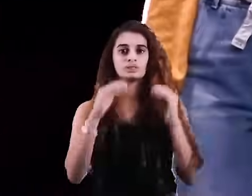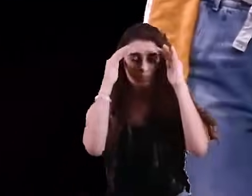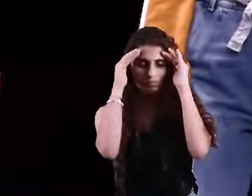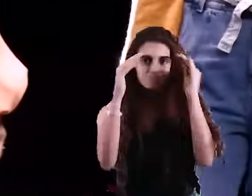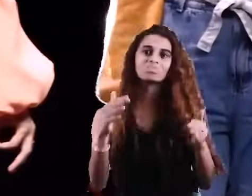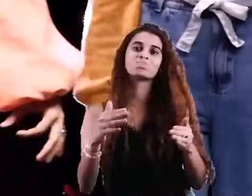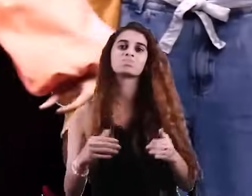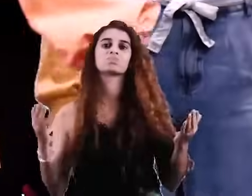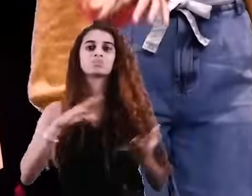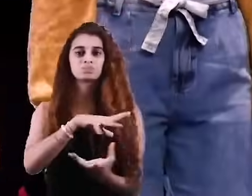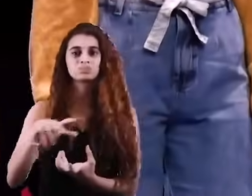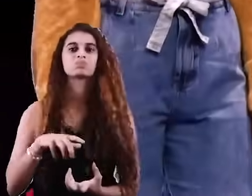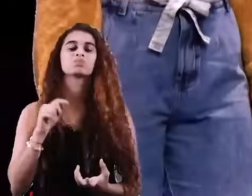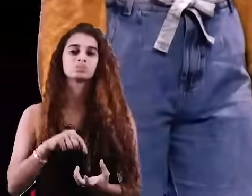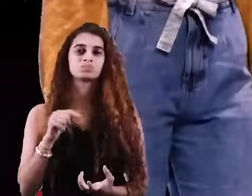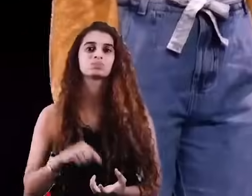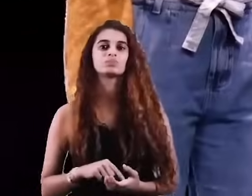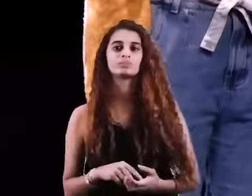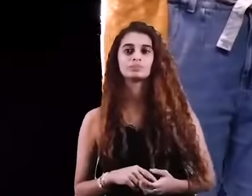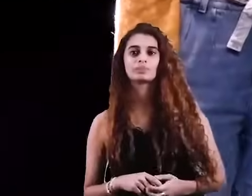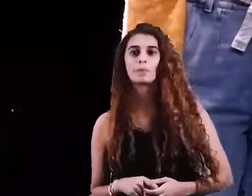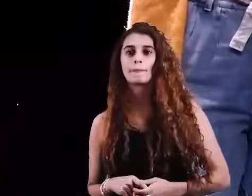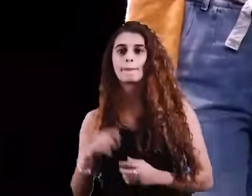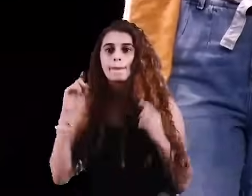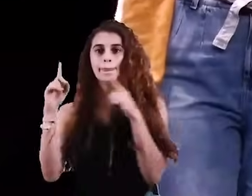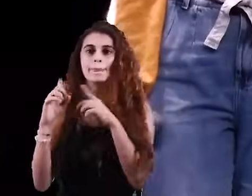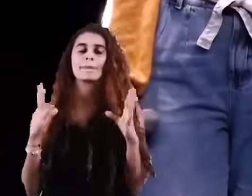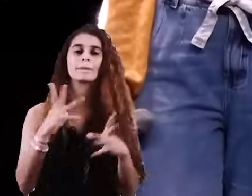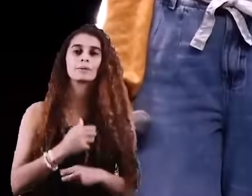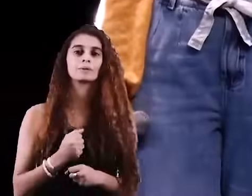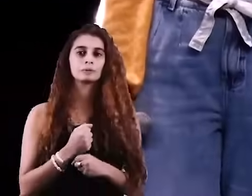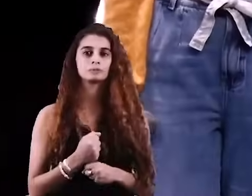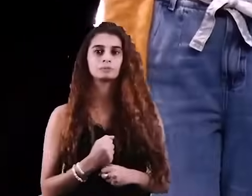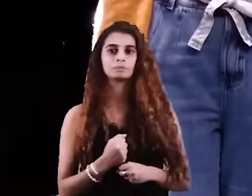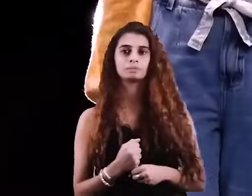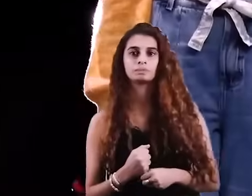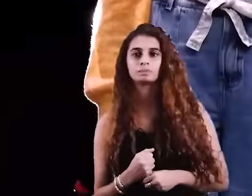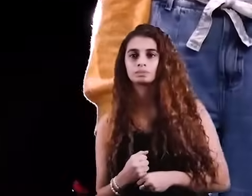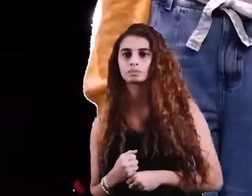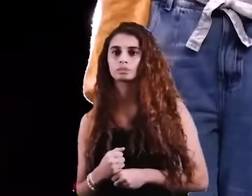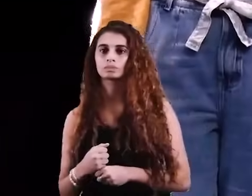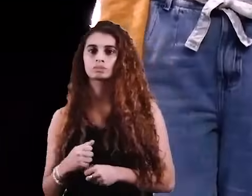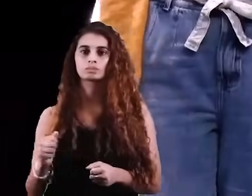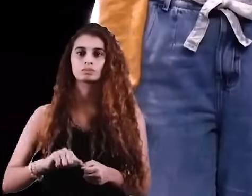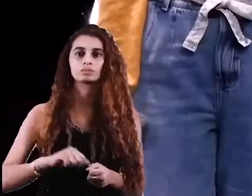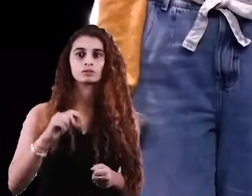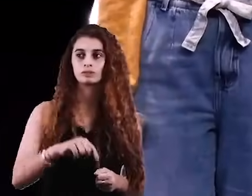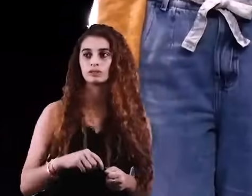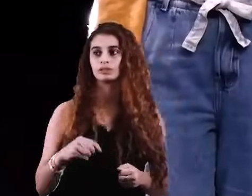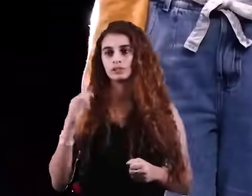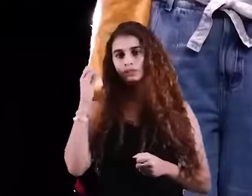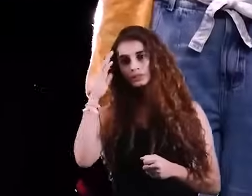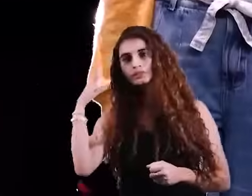terra. Deus pode te dar favor. Gente, Deus pode soprar teu nome. Deus pode fazer você famosa. Deus pode te dar dinheiro.